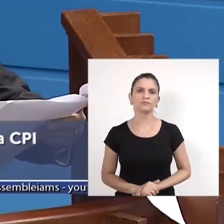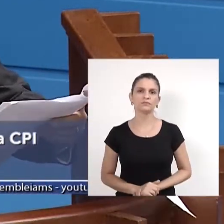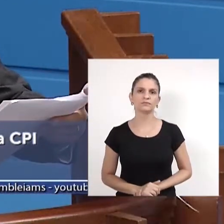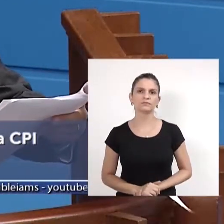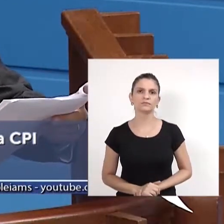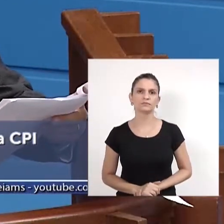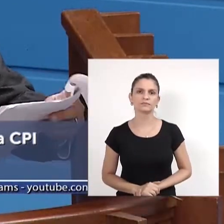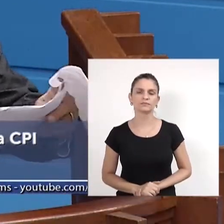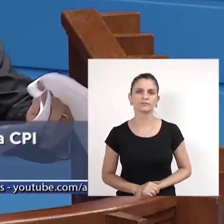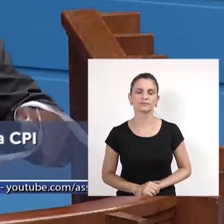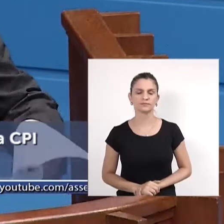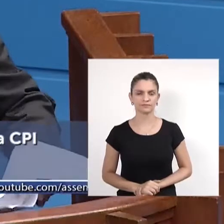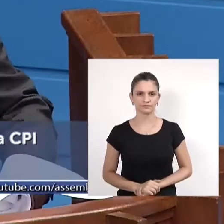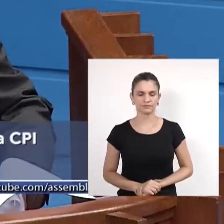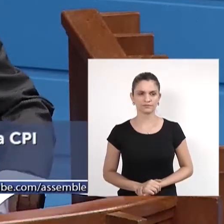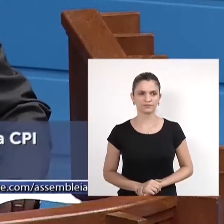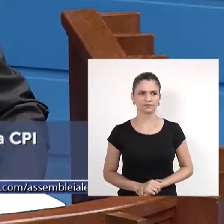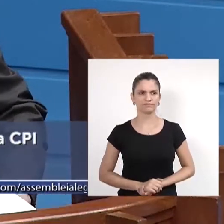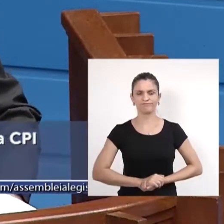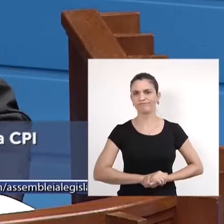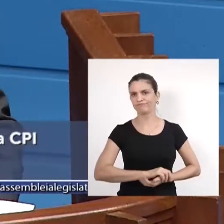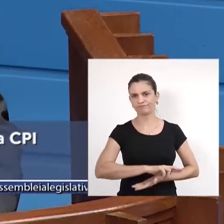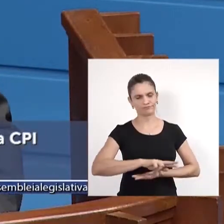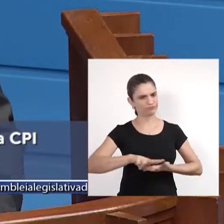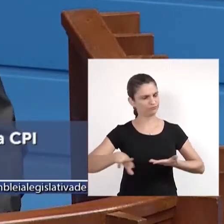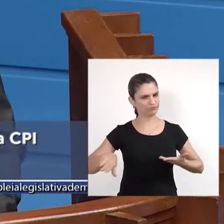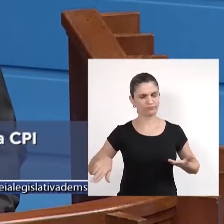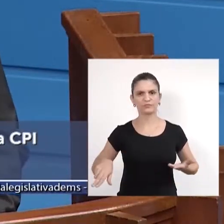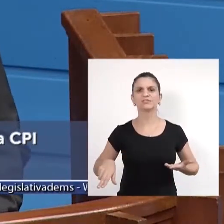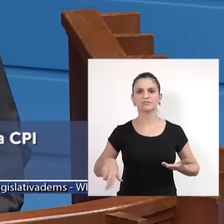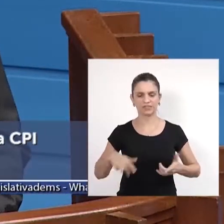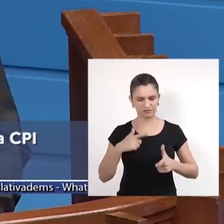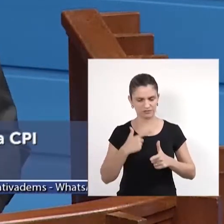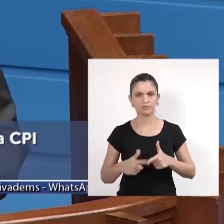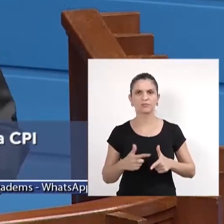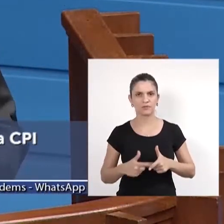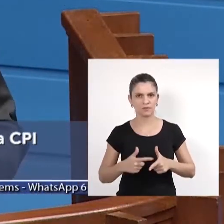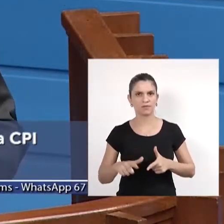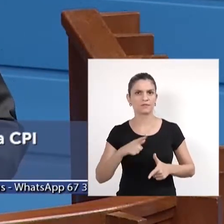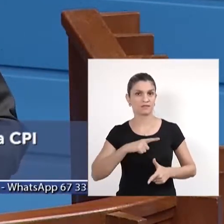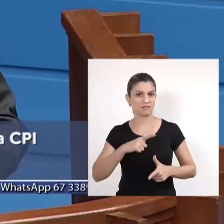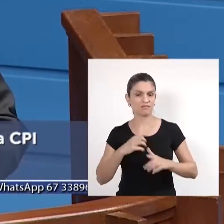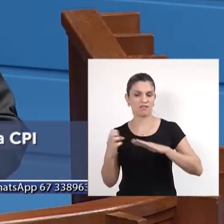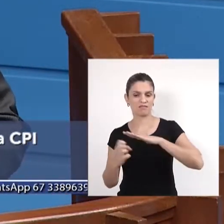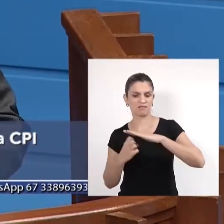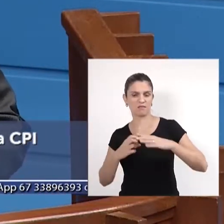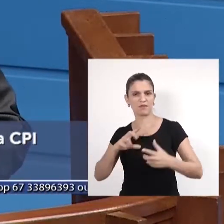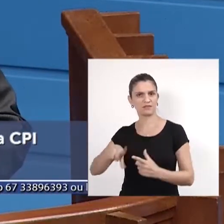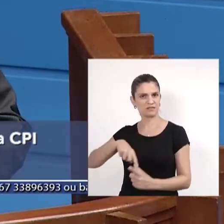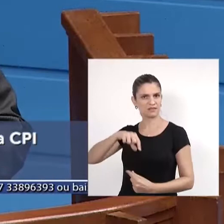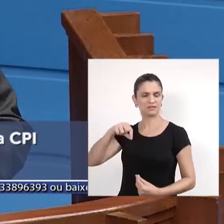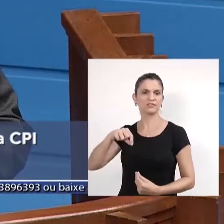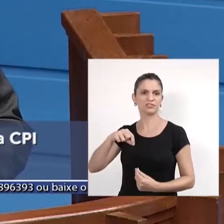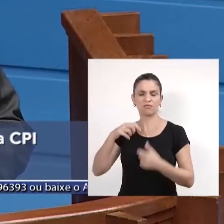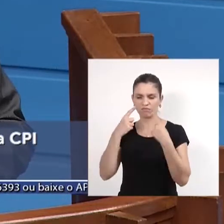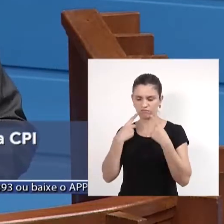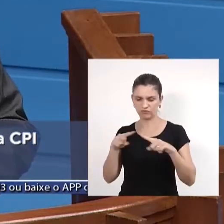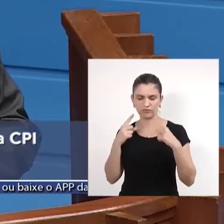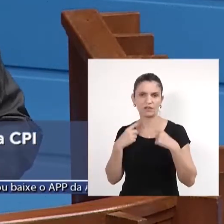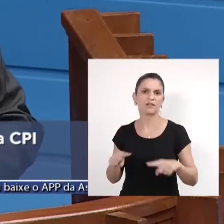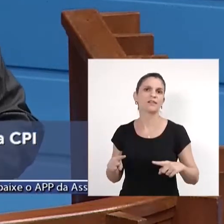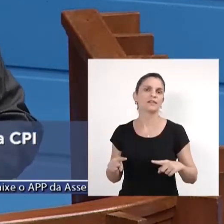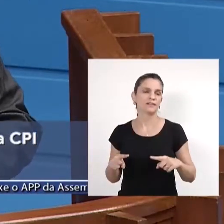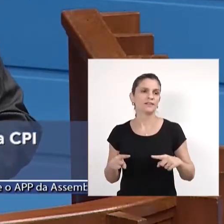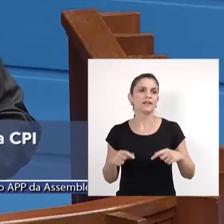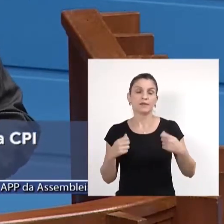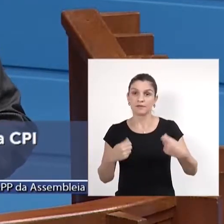modificado. Enfim, são vários problemas que nós temos, que nós queremos apresentar